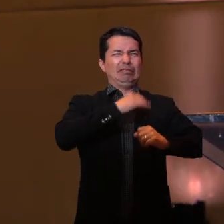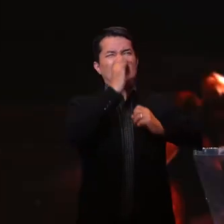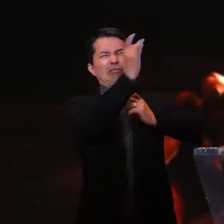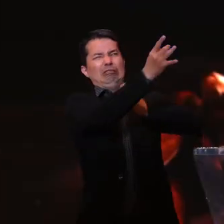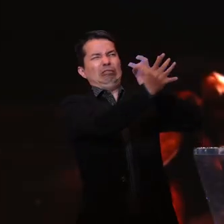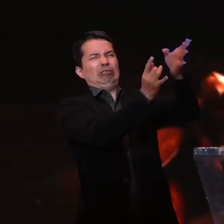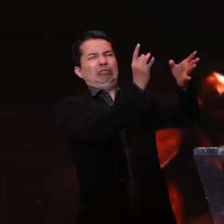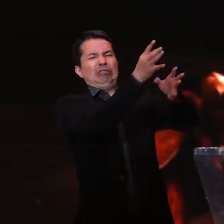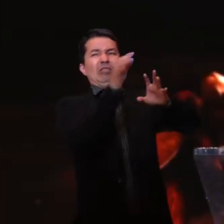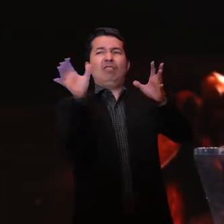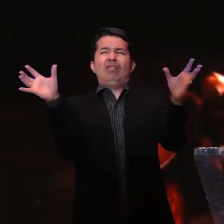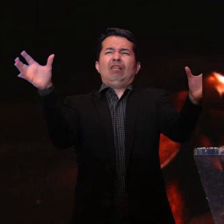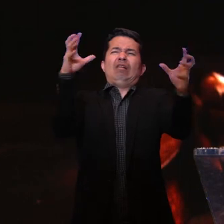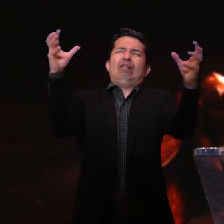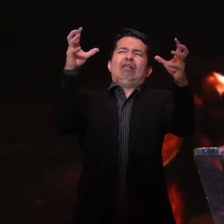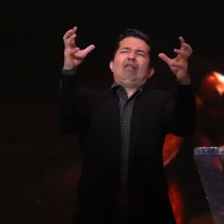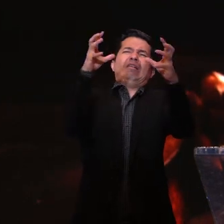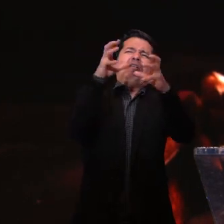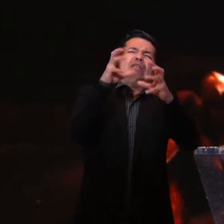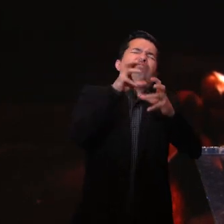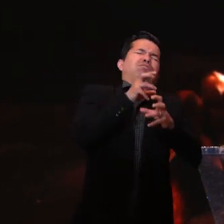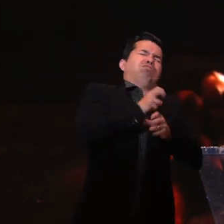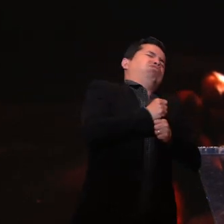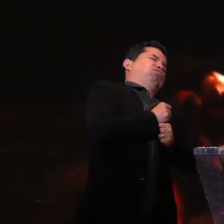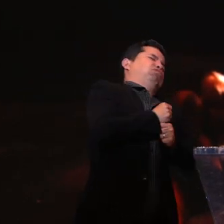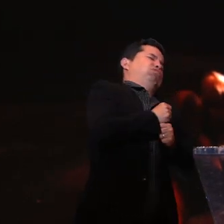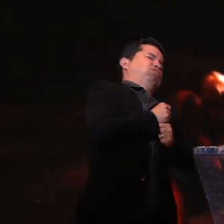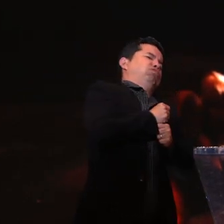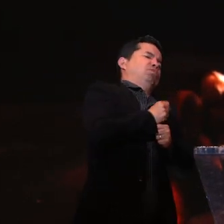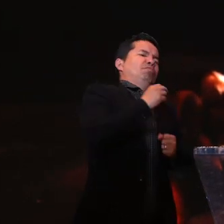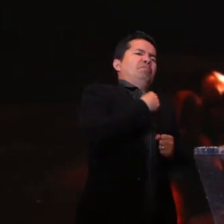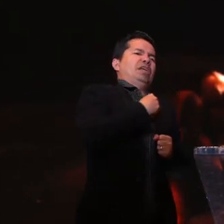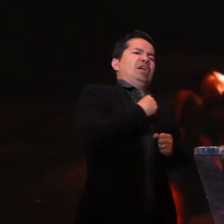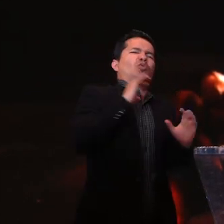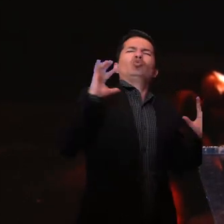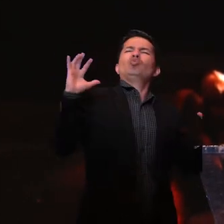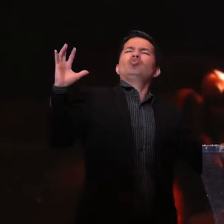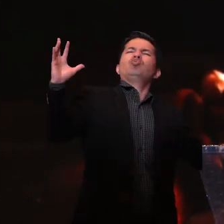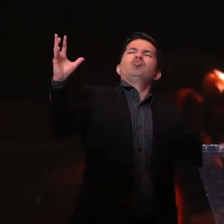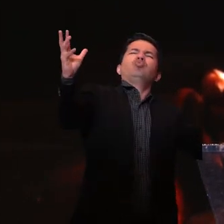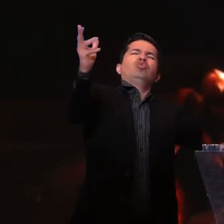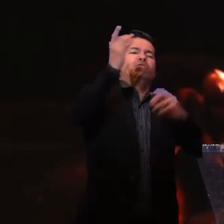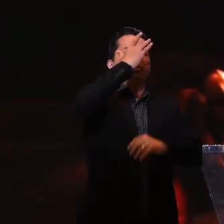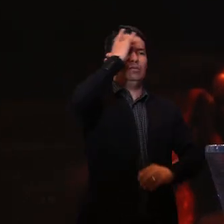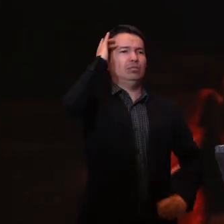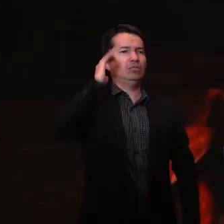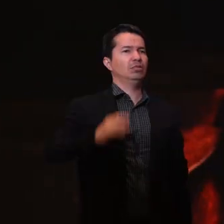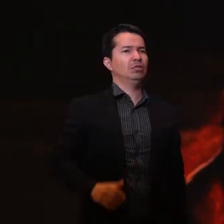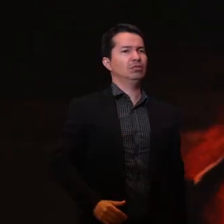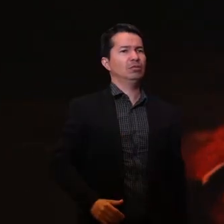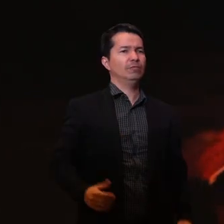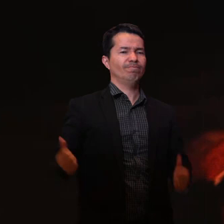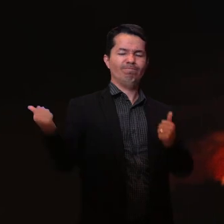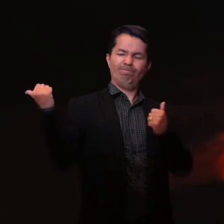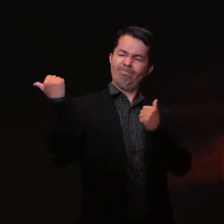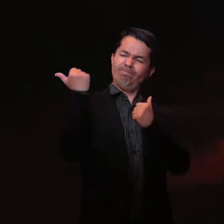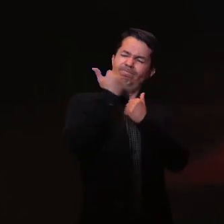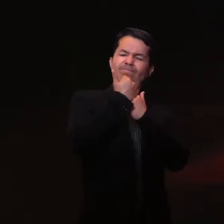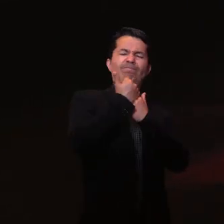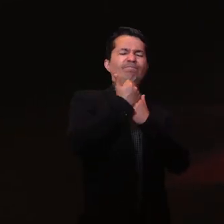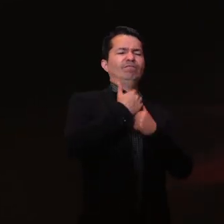Ele se torna maldito em nosso lugar. E agora, com as suas